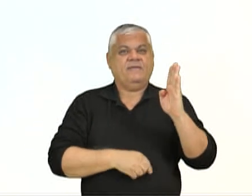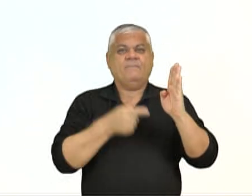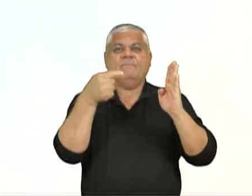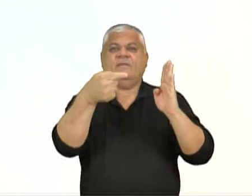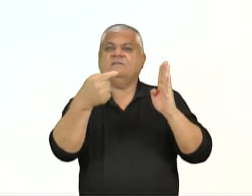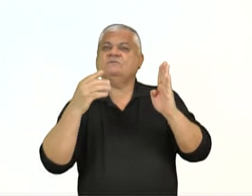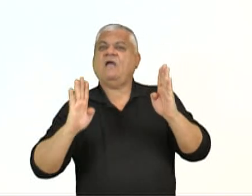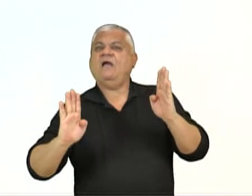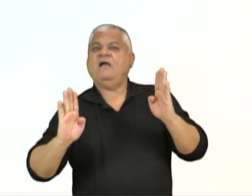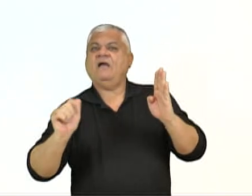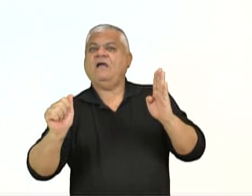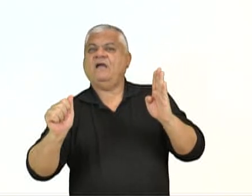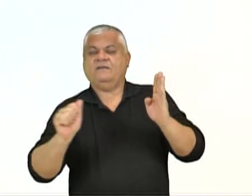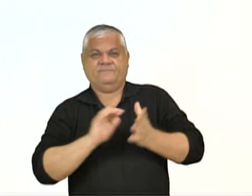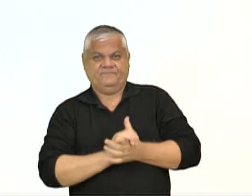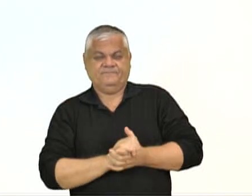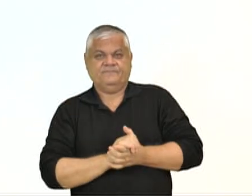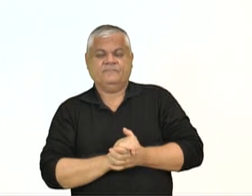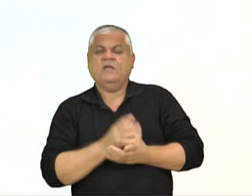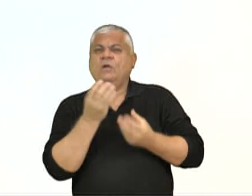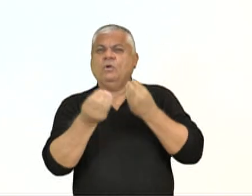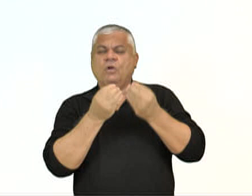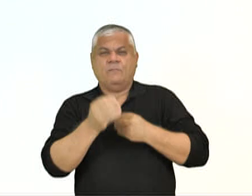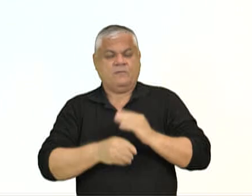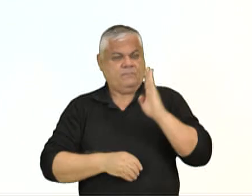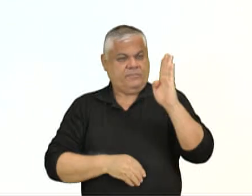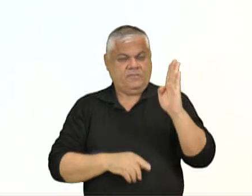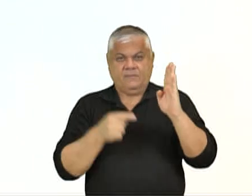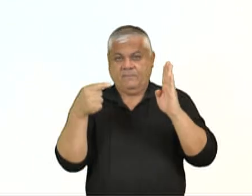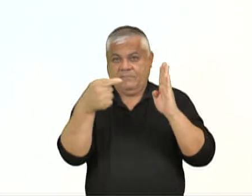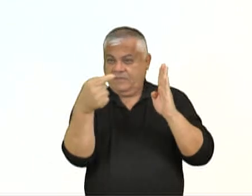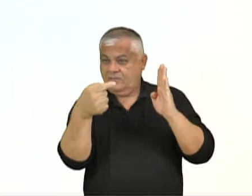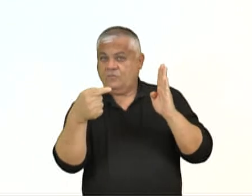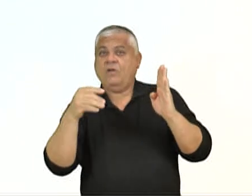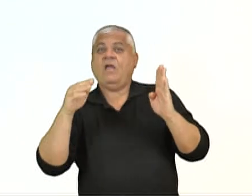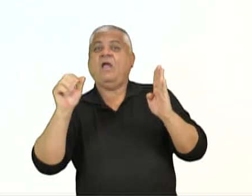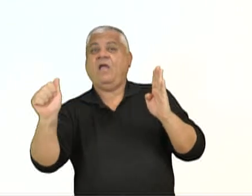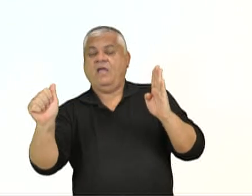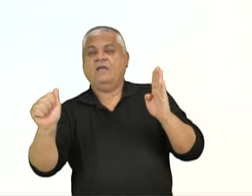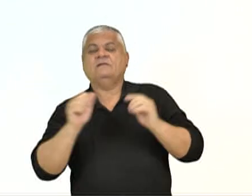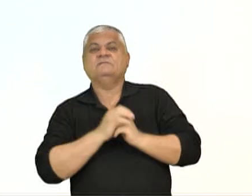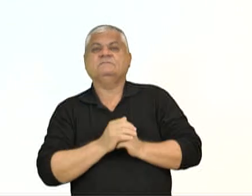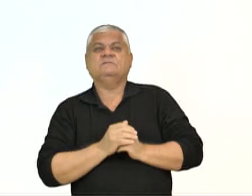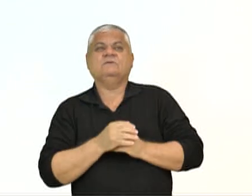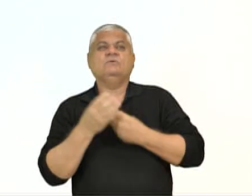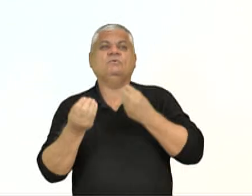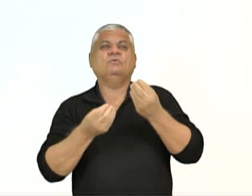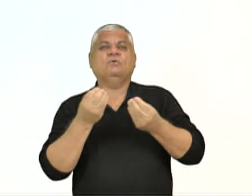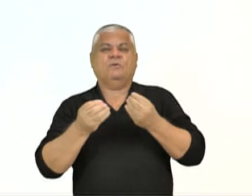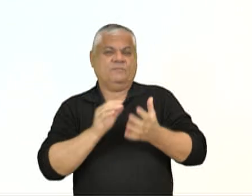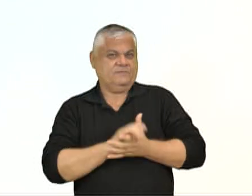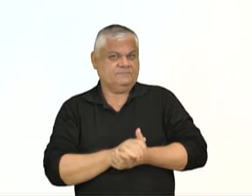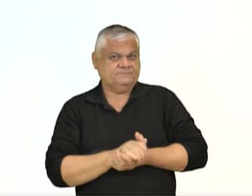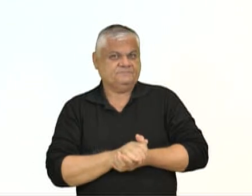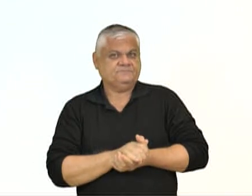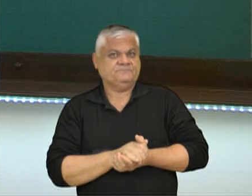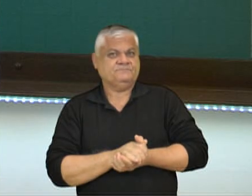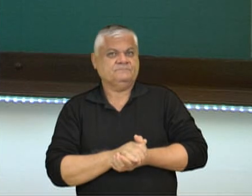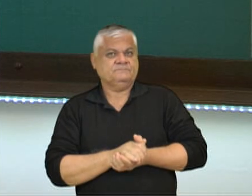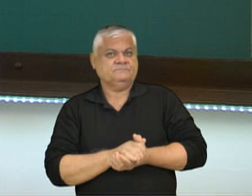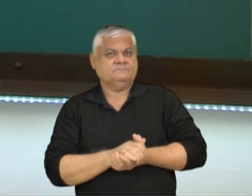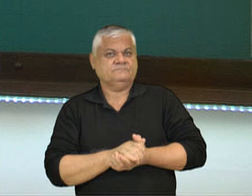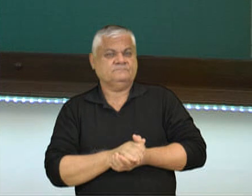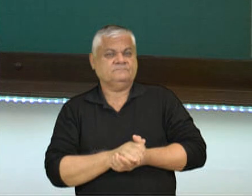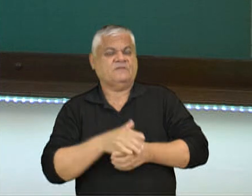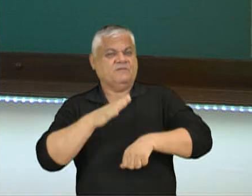B-A. E interprete o que são os valores dessa matriz de acordo com o contexto do enunciado. Tá? Então,